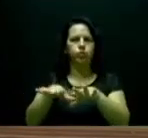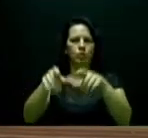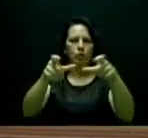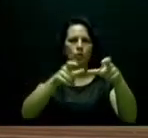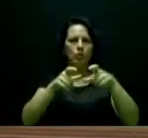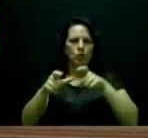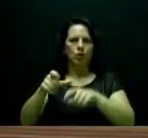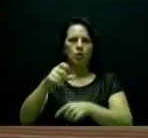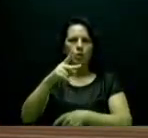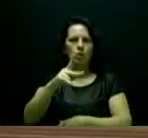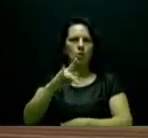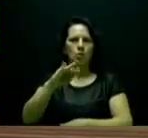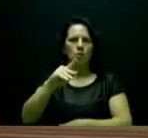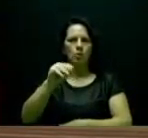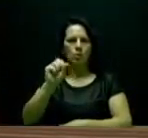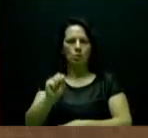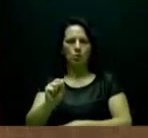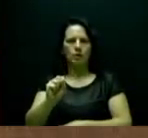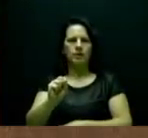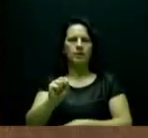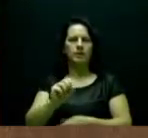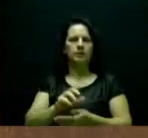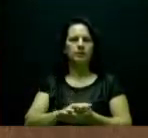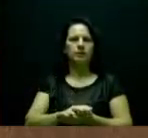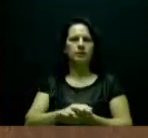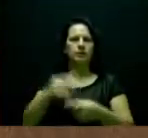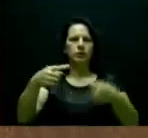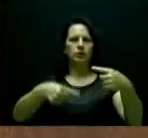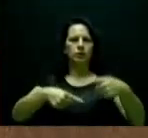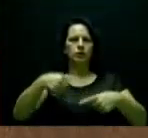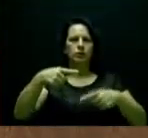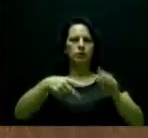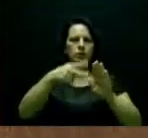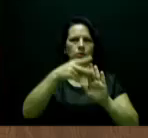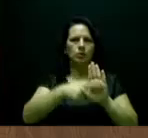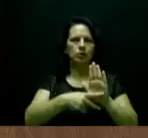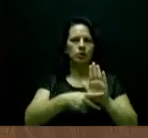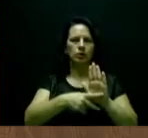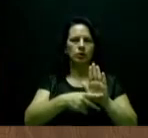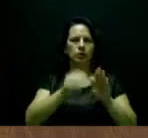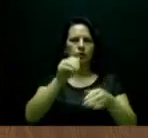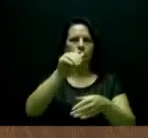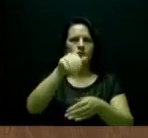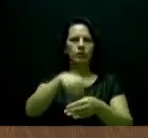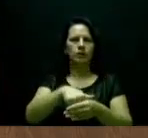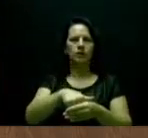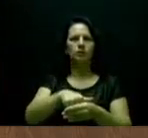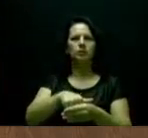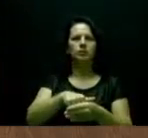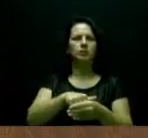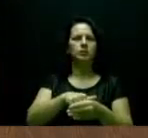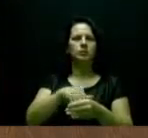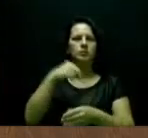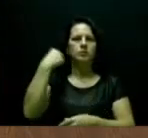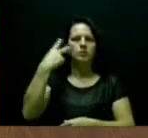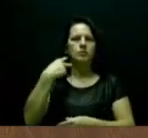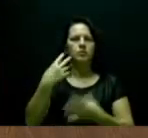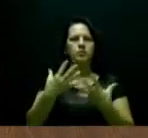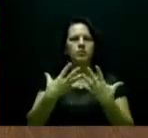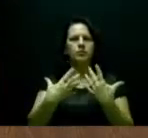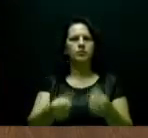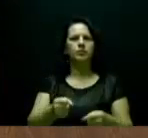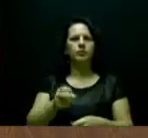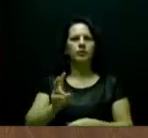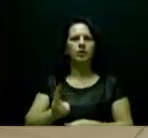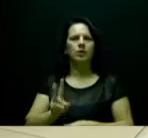na área denominada Pilões e da Outras Providências. Em discussão, Em votação, os vereadores que forem